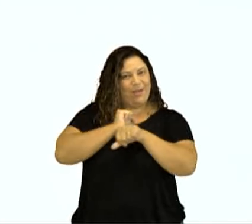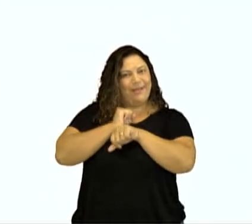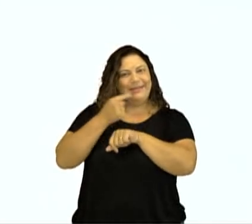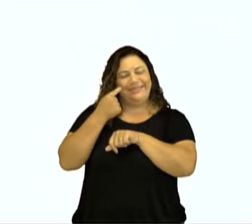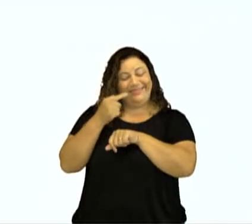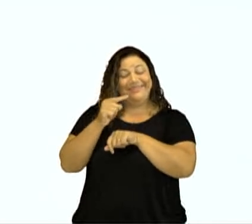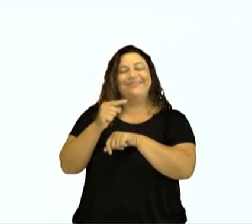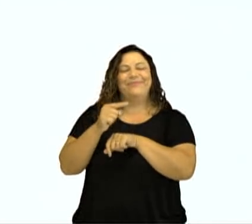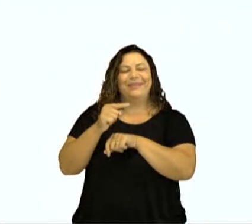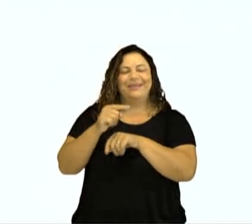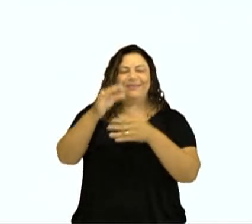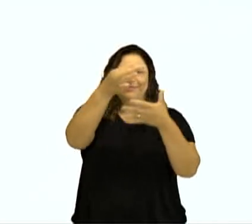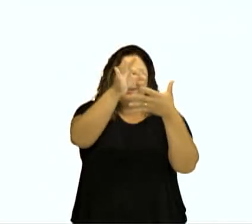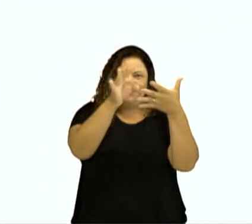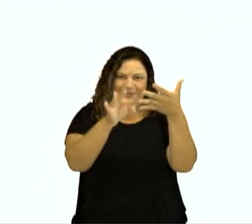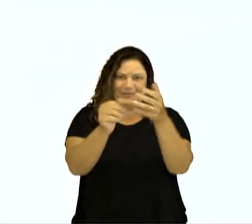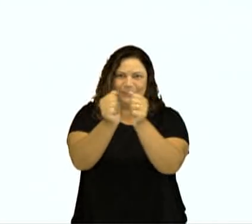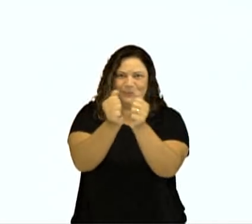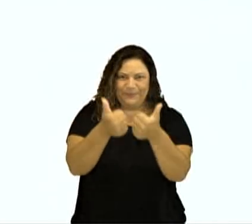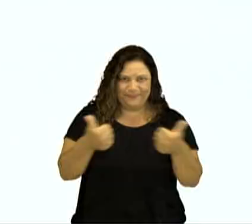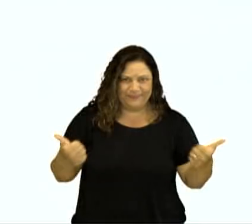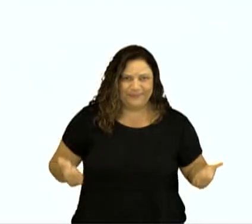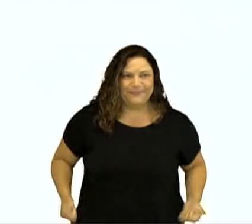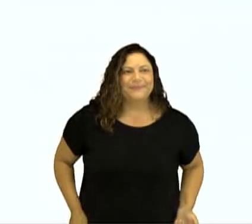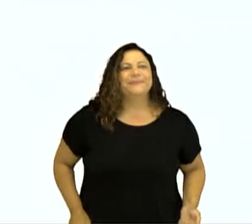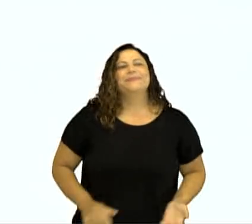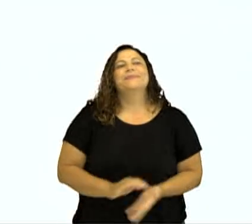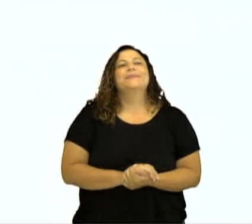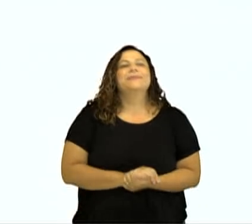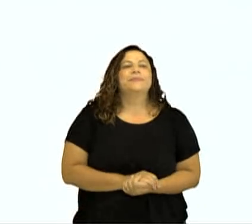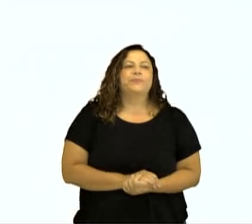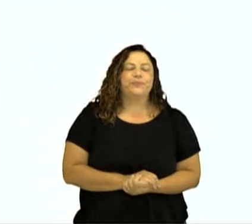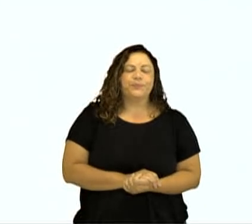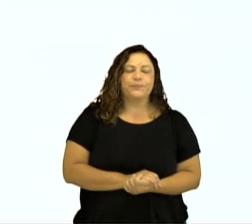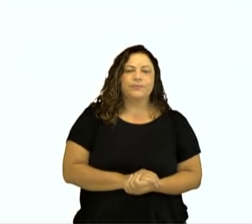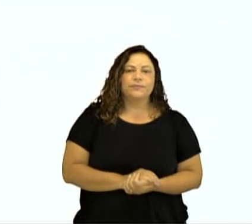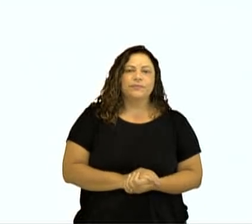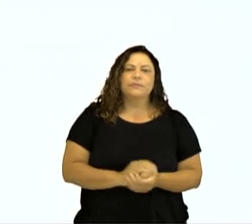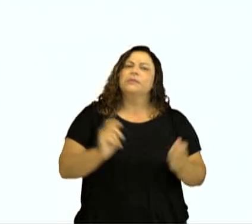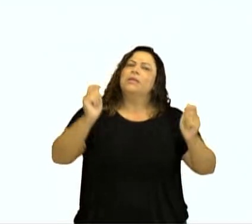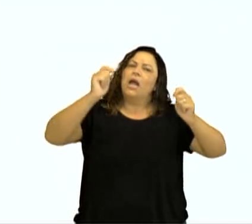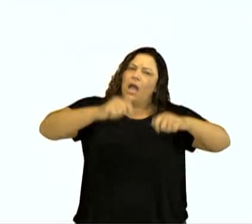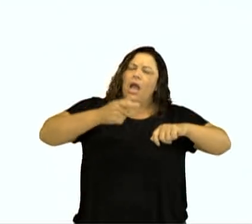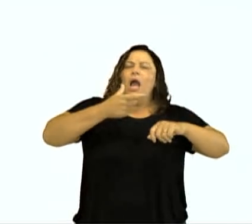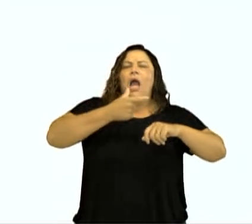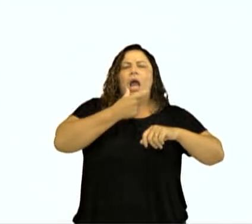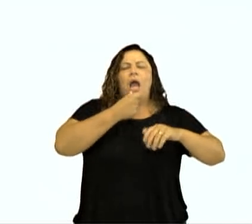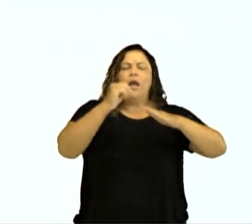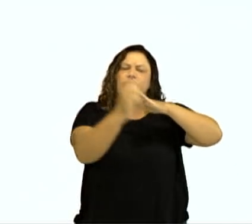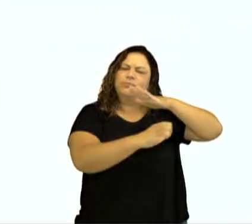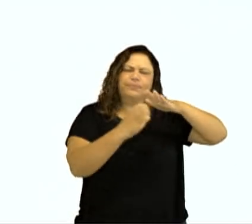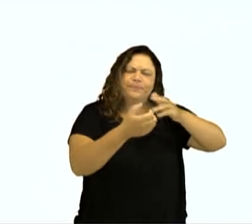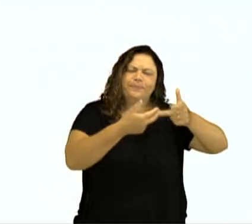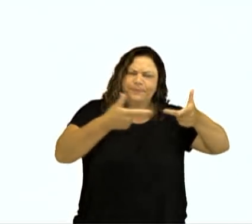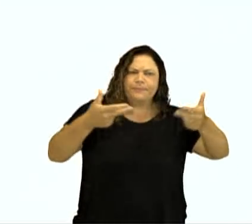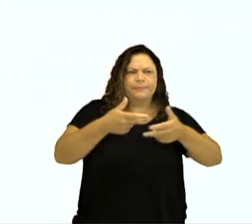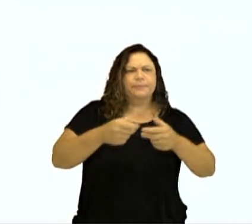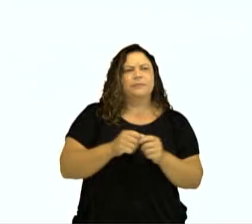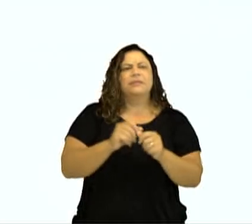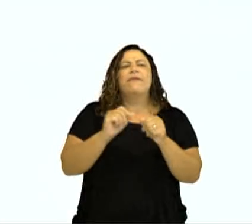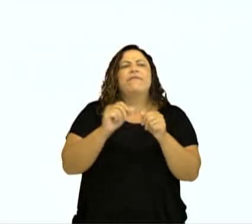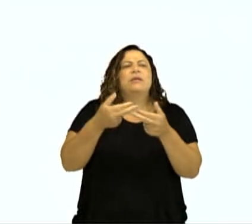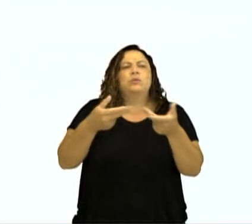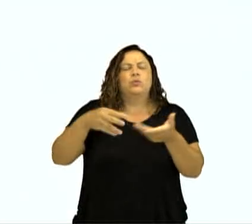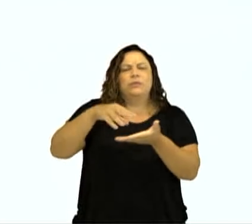gente corrige tudo junto, tá? Um empreendedor produz salgadinhos para a festa. Os preços dependem